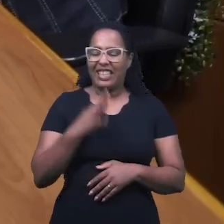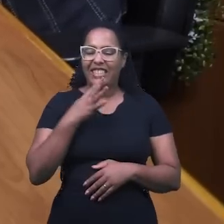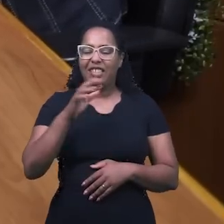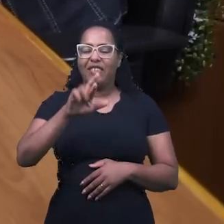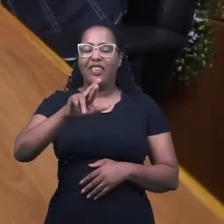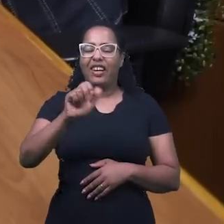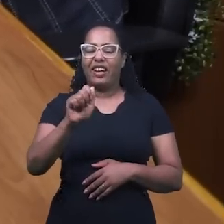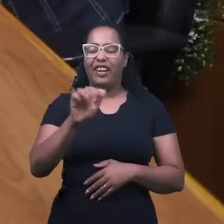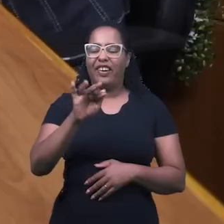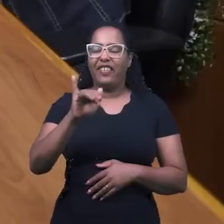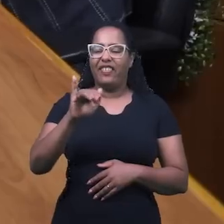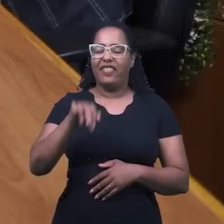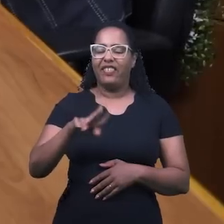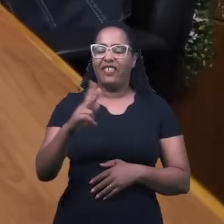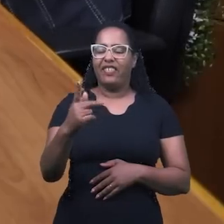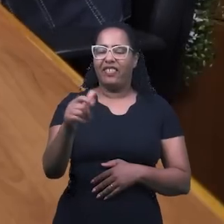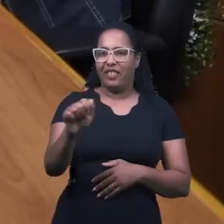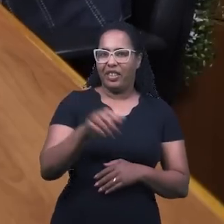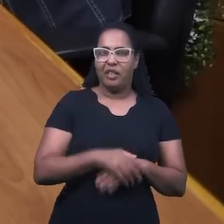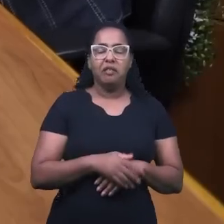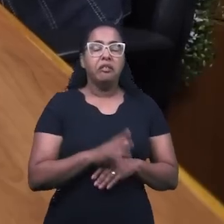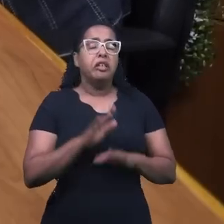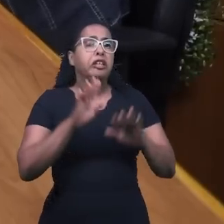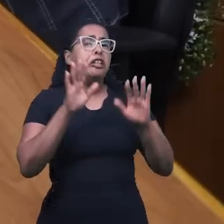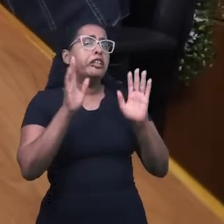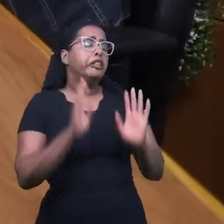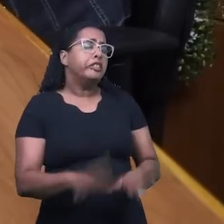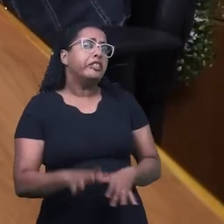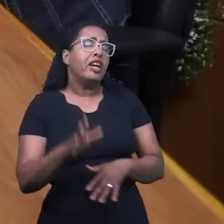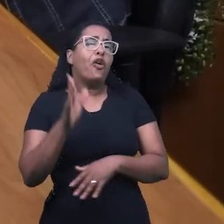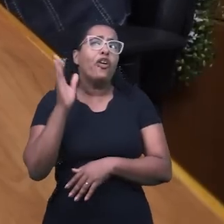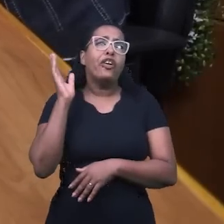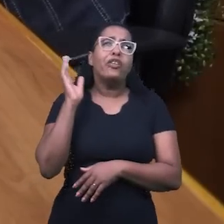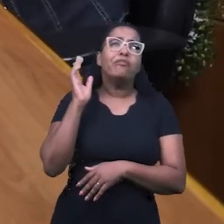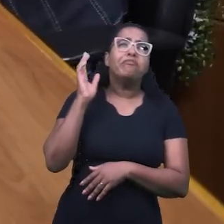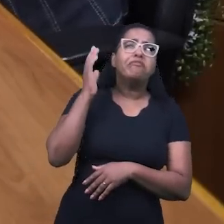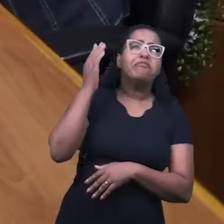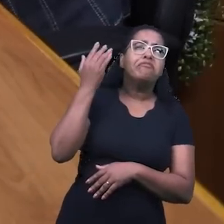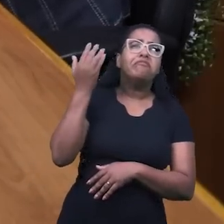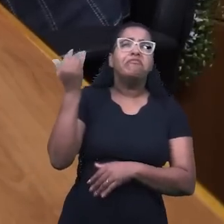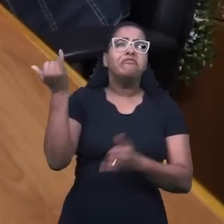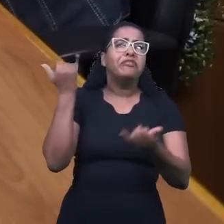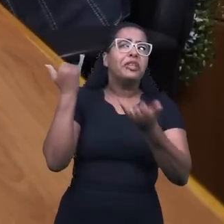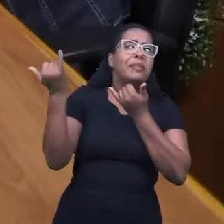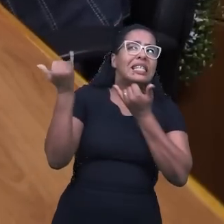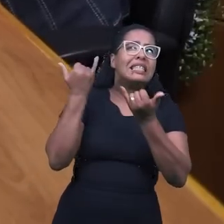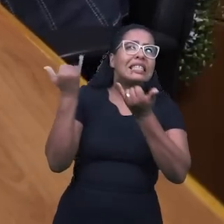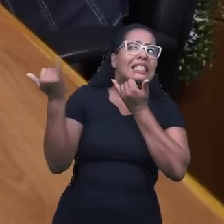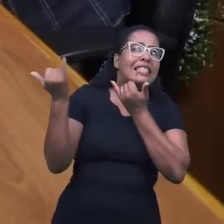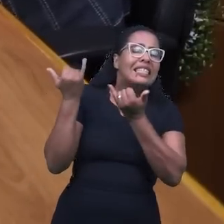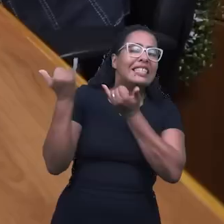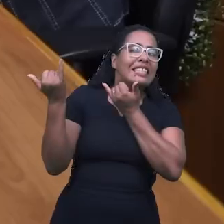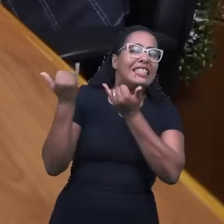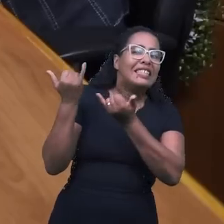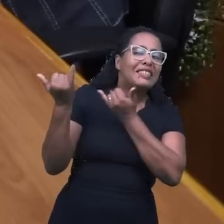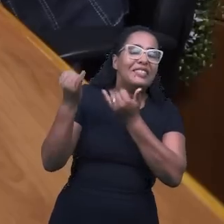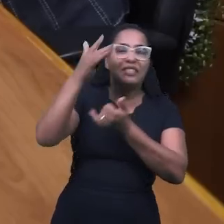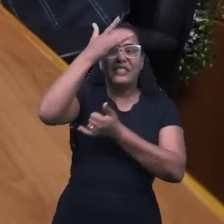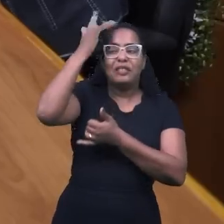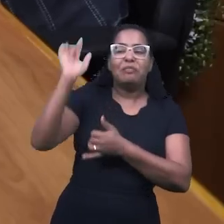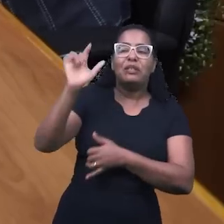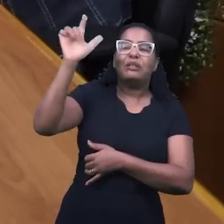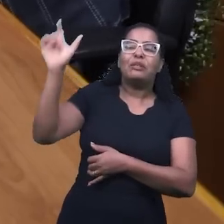como Rafinha. Rafinha lindo. Um passarinho me contou, esse passarinho se chama Nívia.